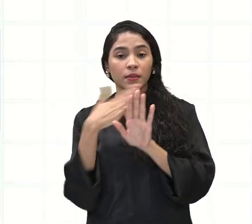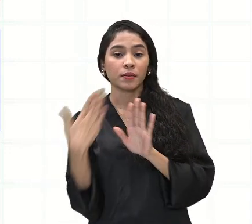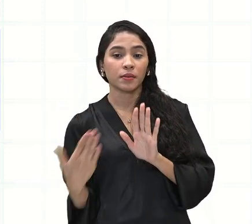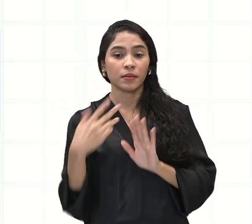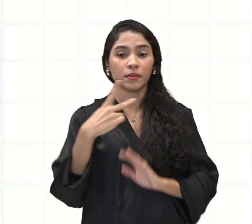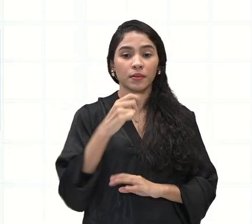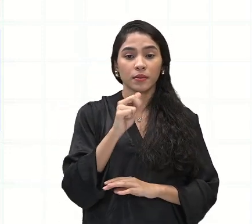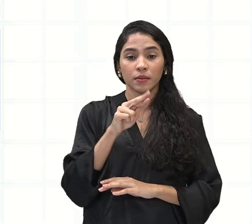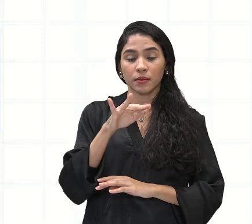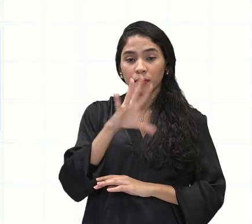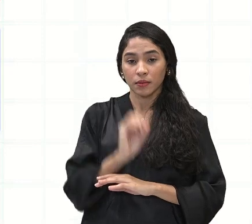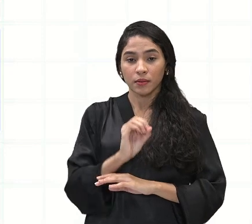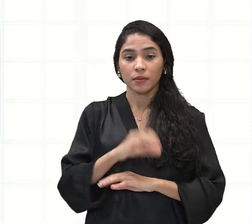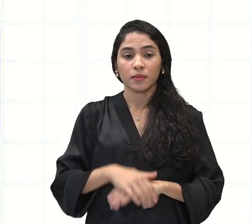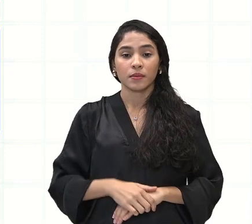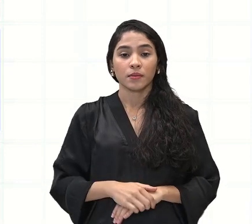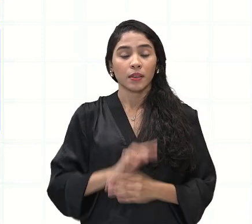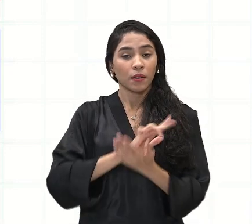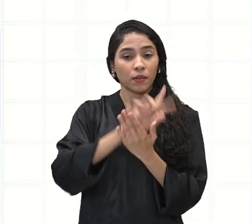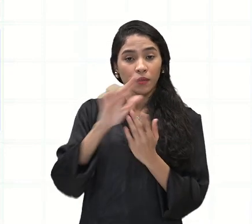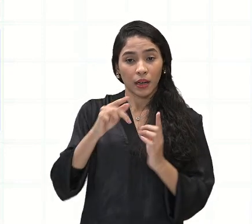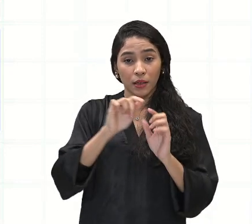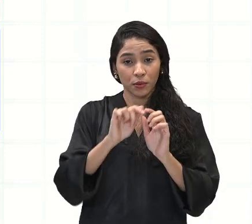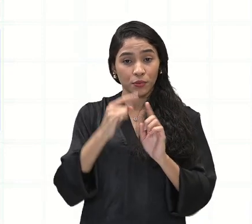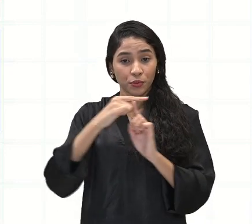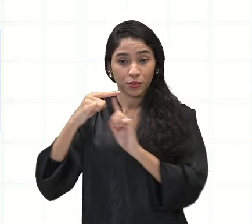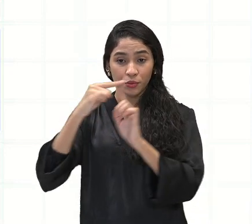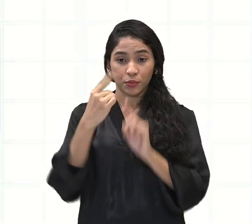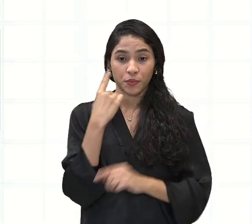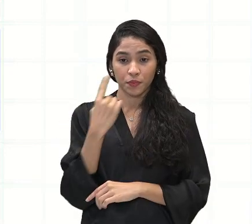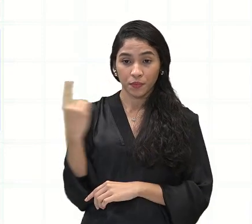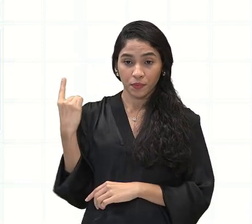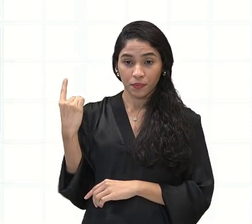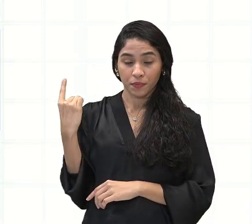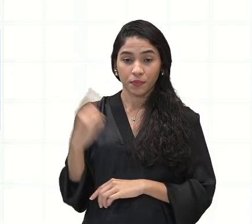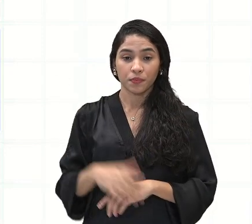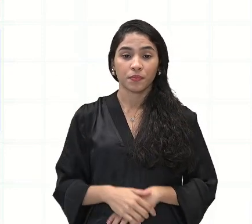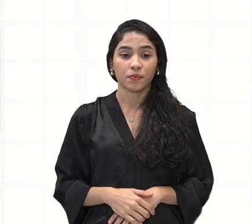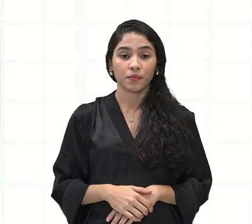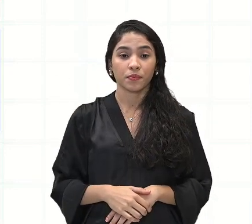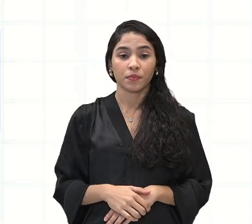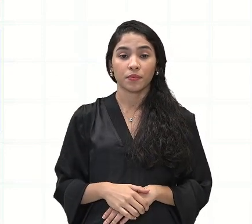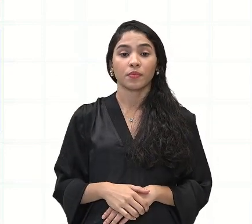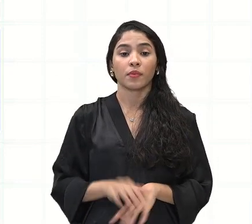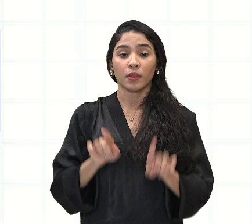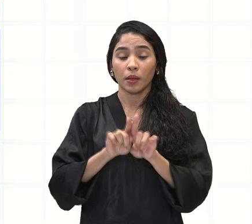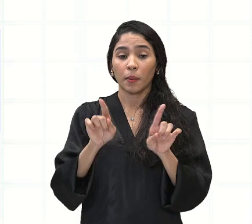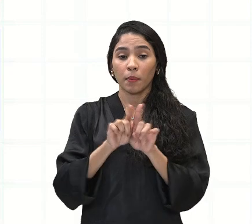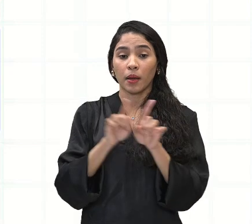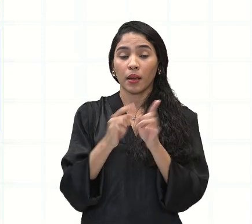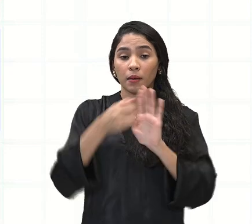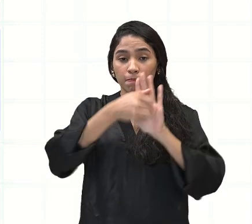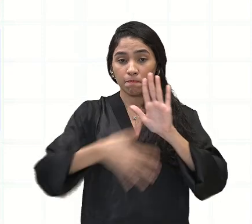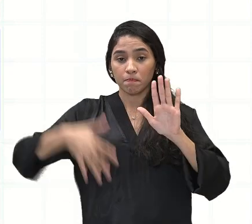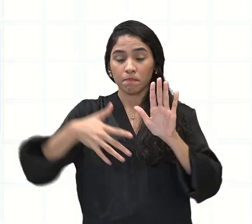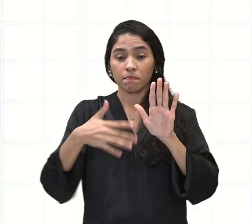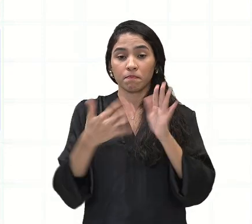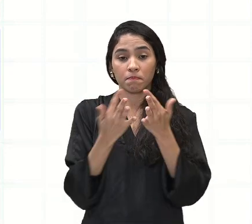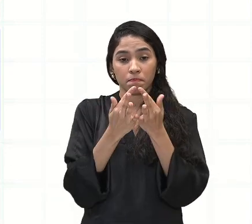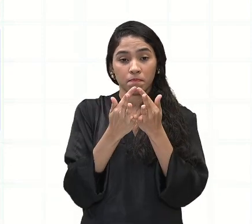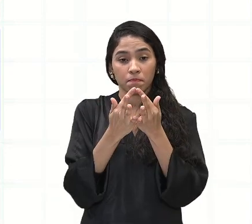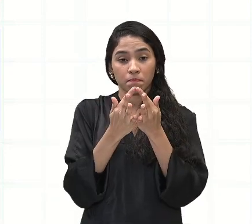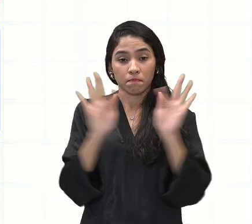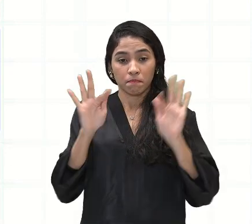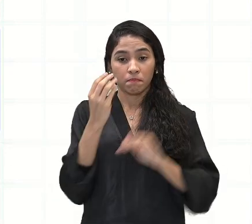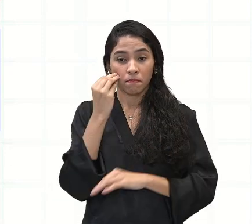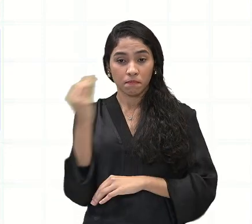Só foi uma divisão aqui para a gente entender, mas a gente não vai ver todas elas. Figuras de construção, a gente tem elipse, zeugma,